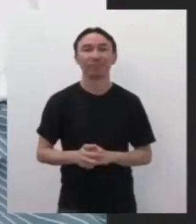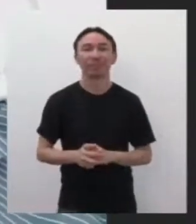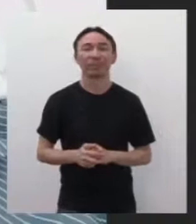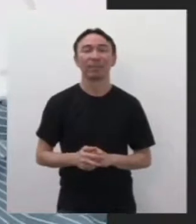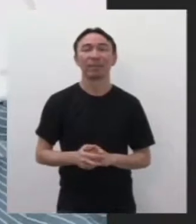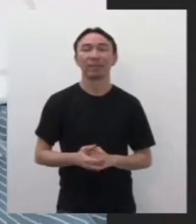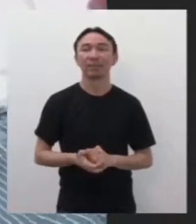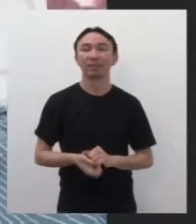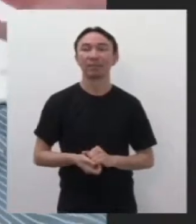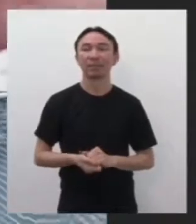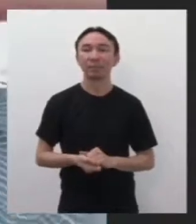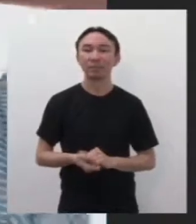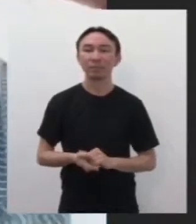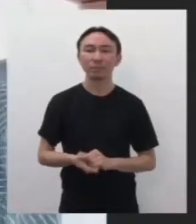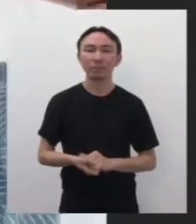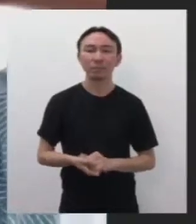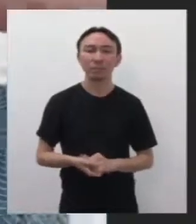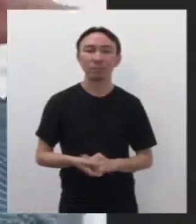Isso.